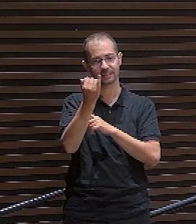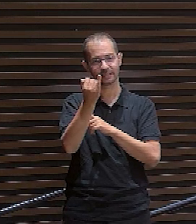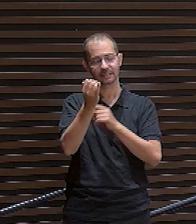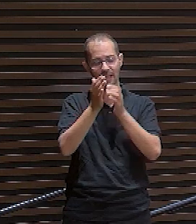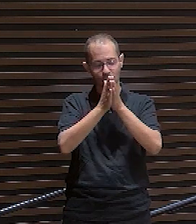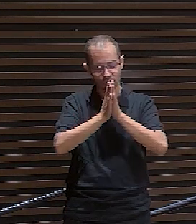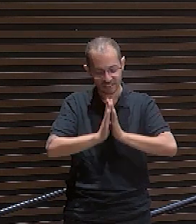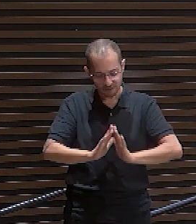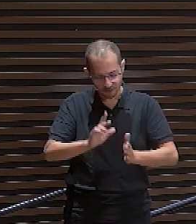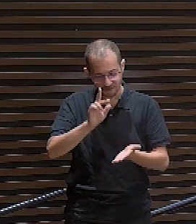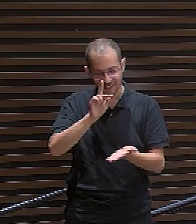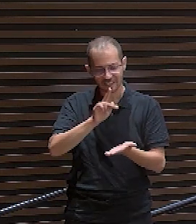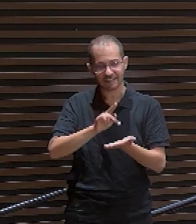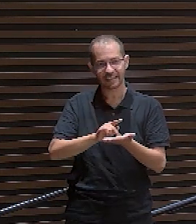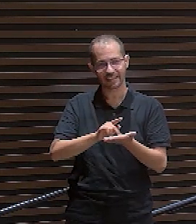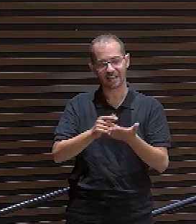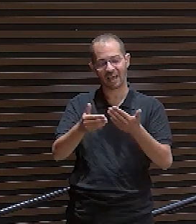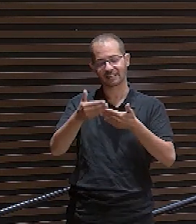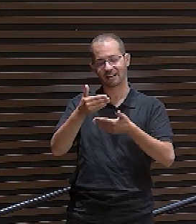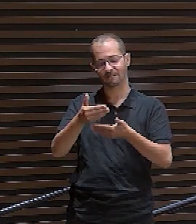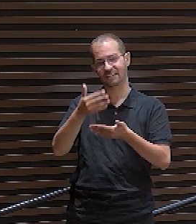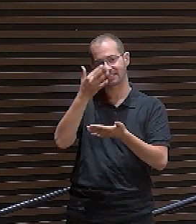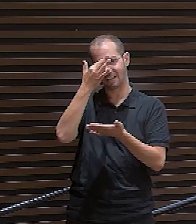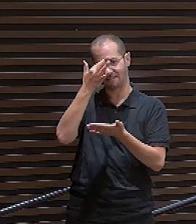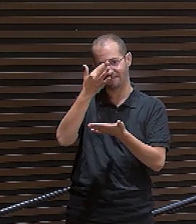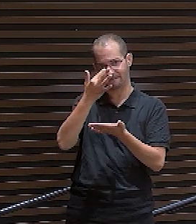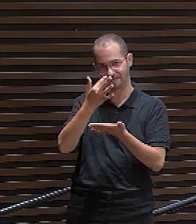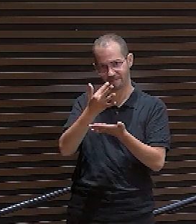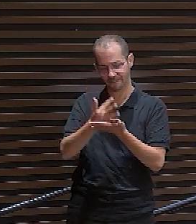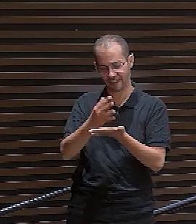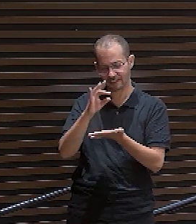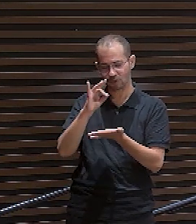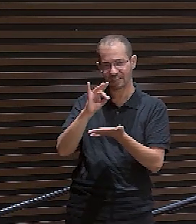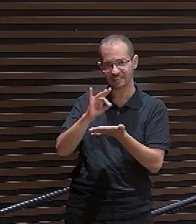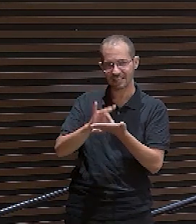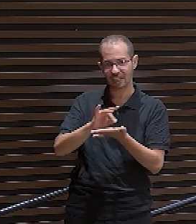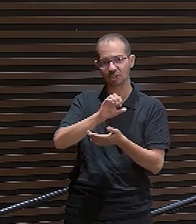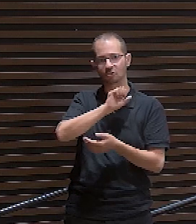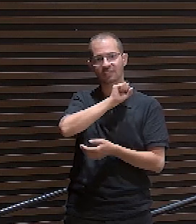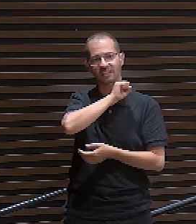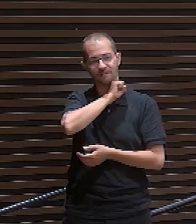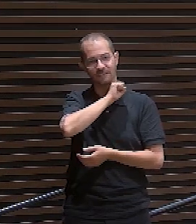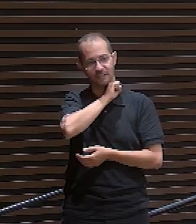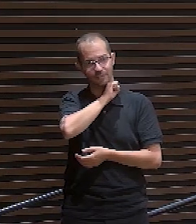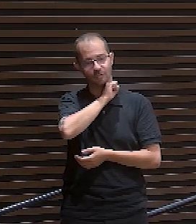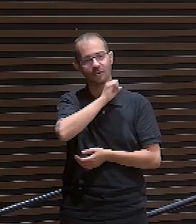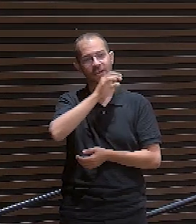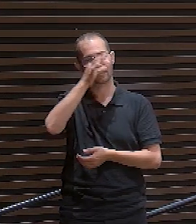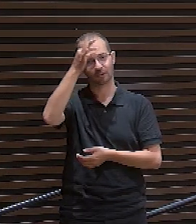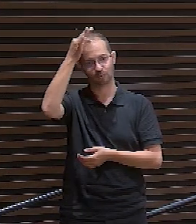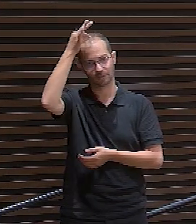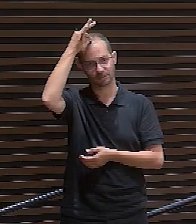da autenticidade, do sacrifício e do legado espiritual.